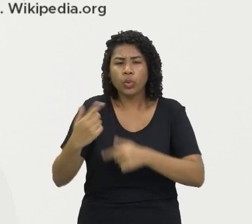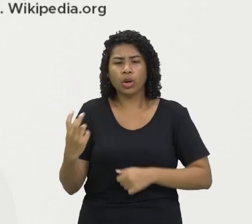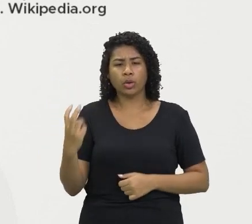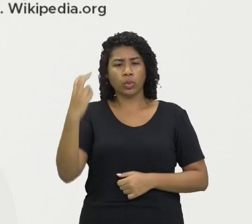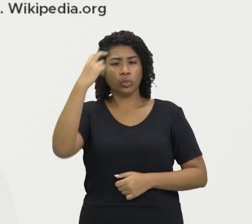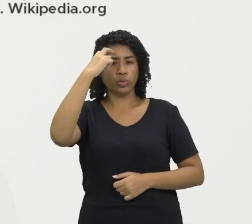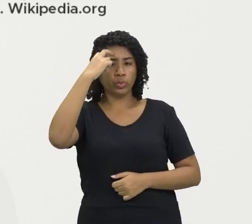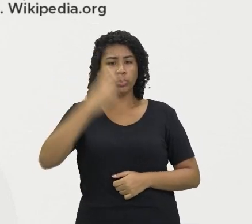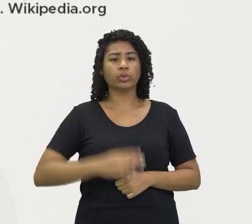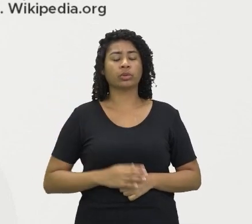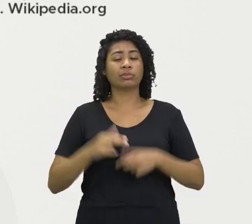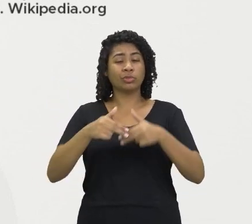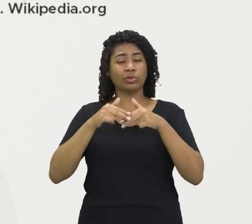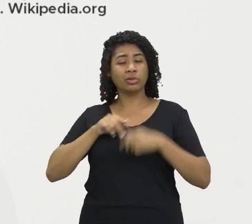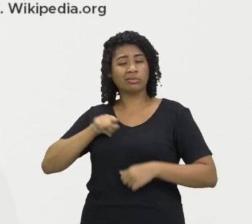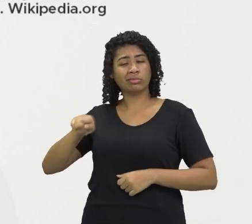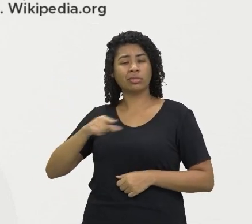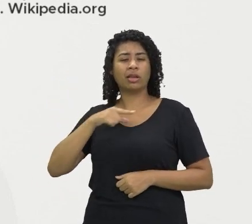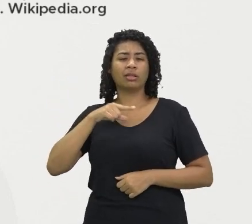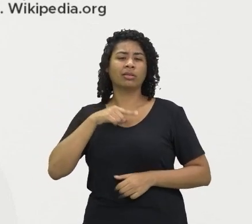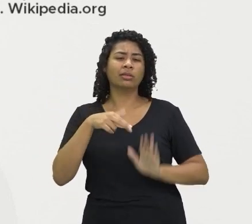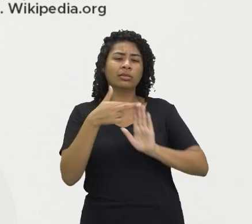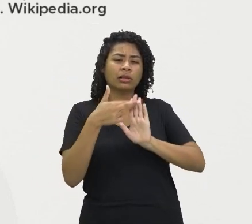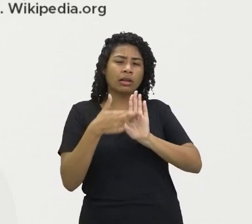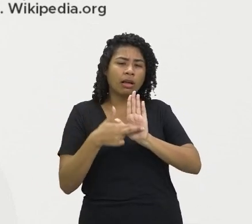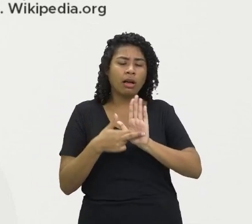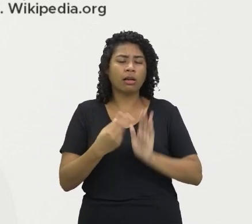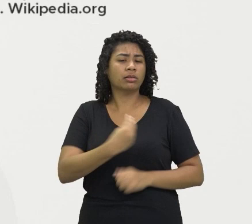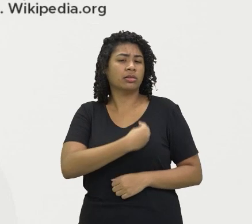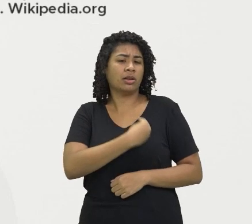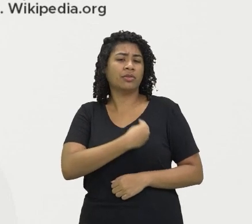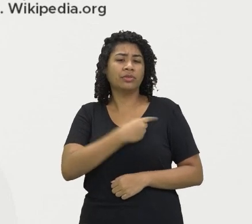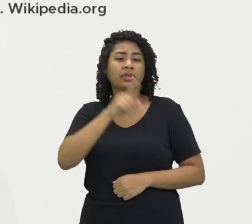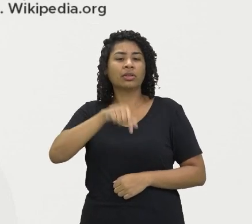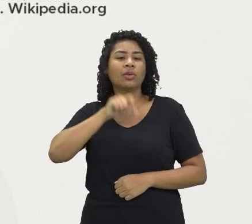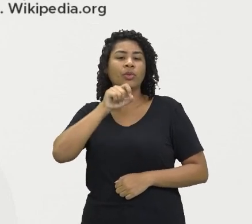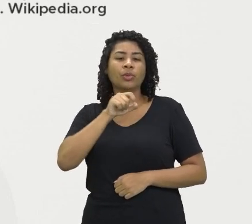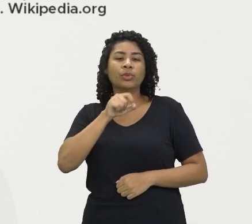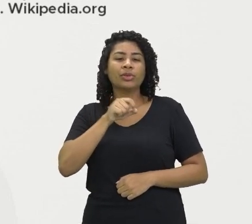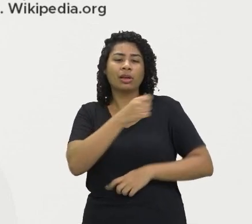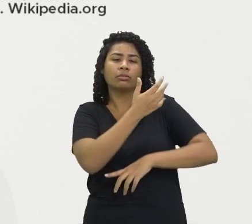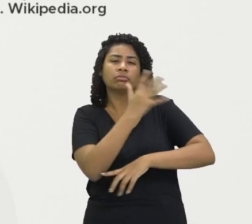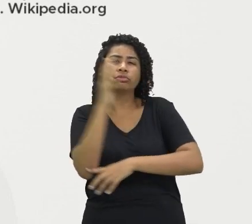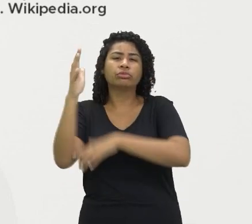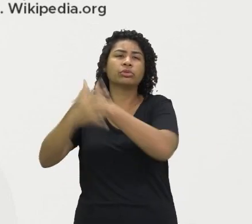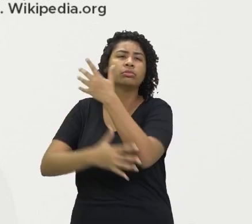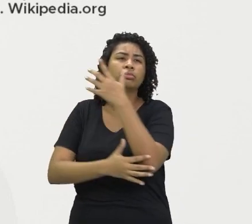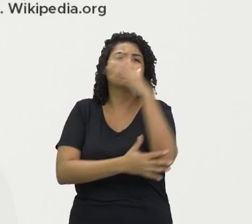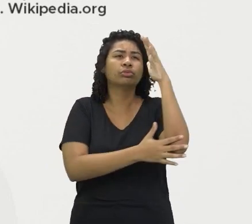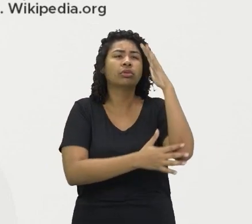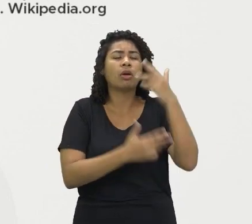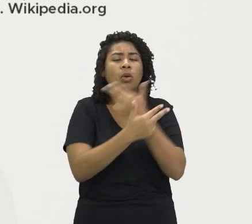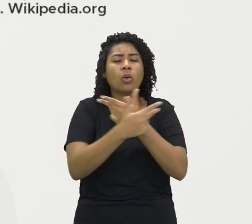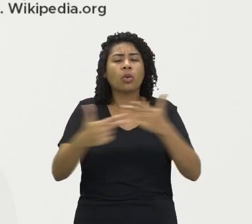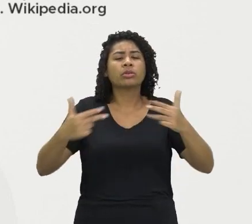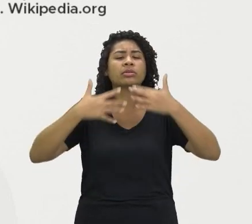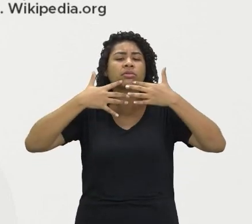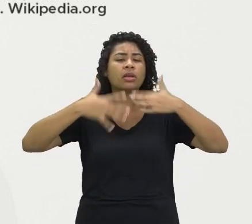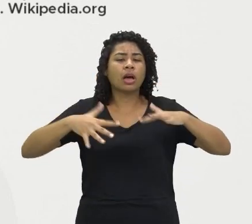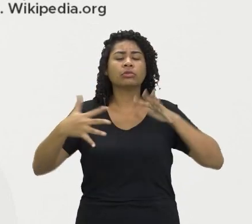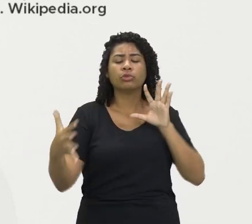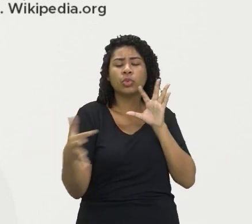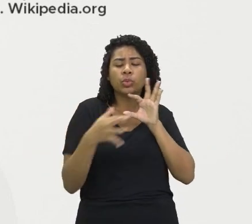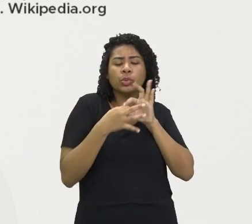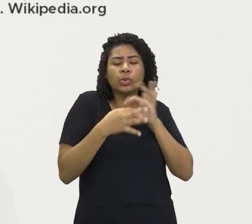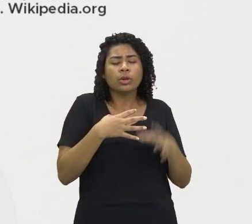um sistema para viver a vida mantendo uma relação com os elementos da natureza e o mundo do cosmos